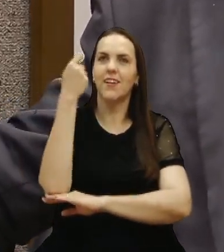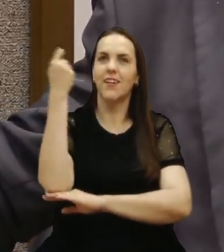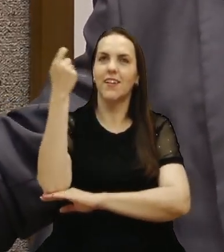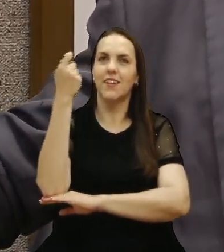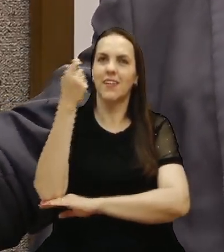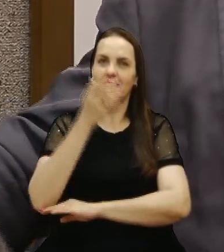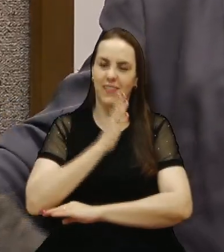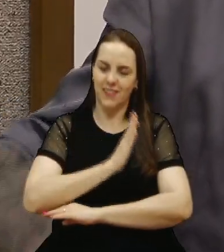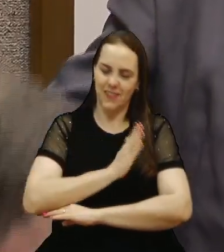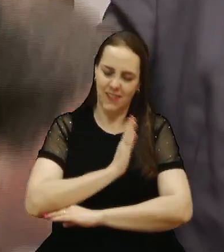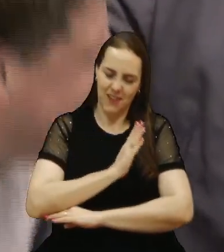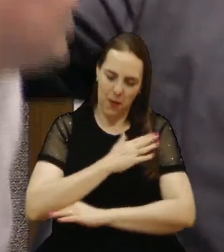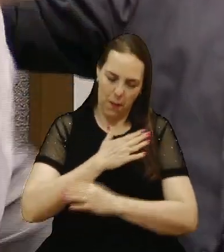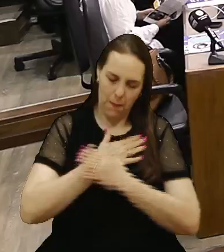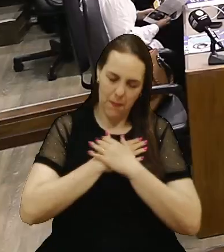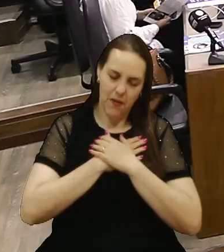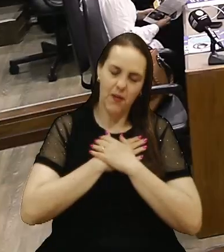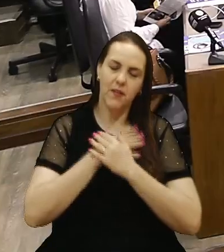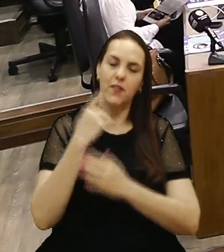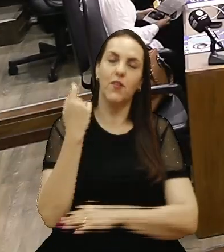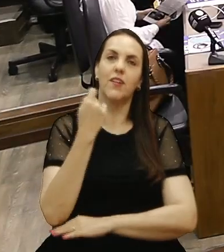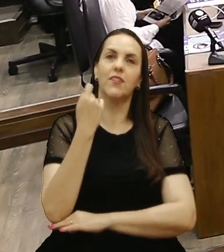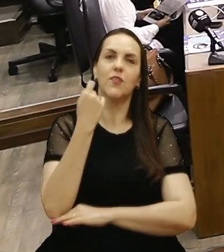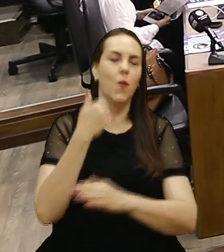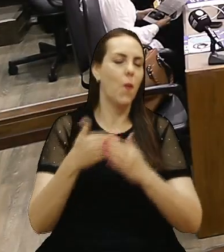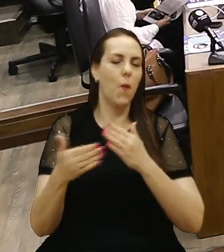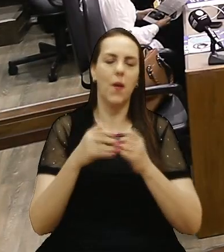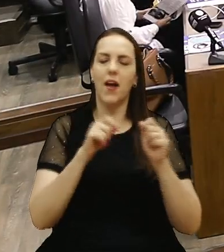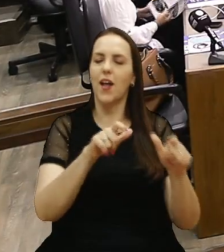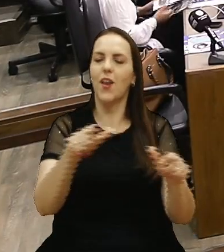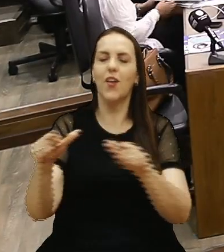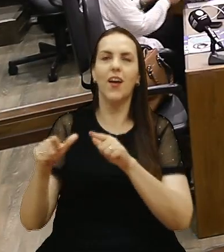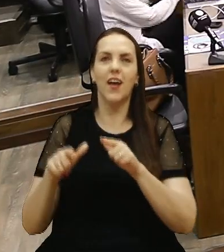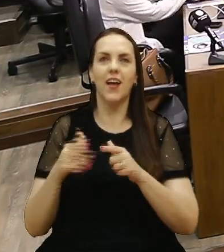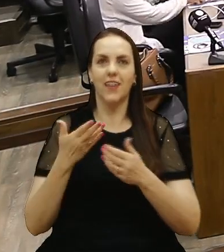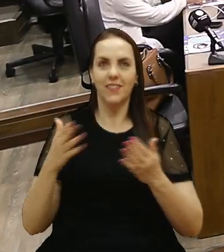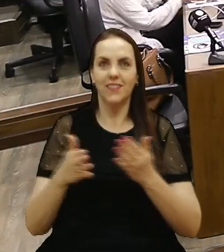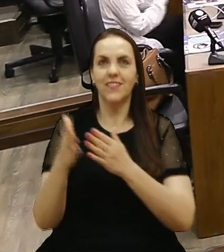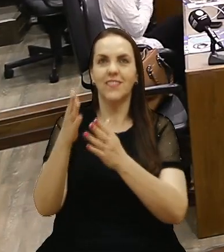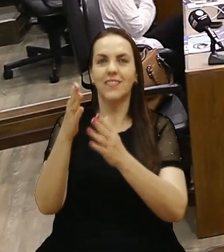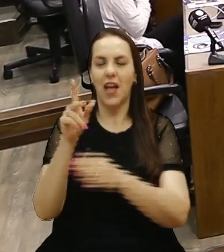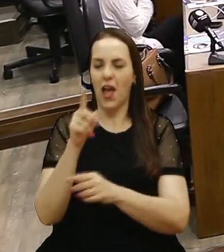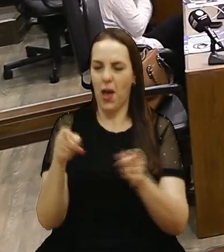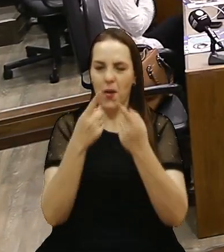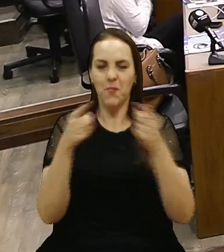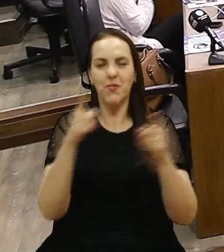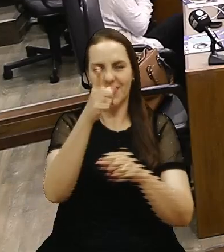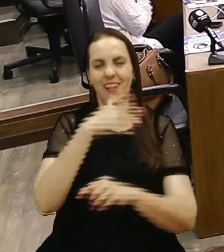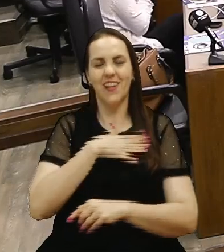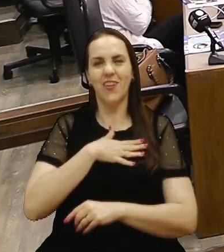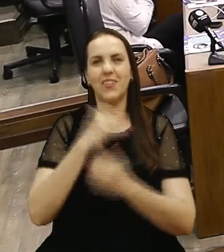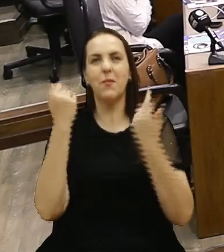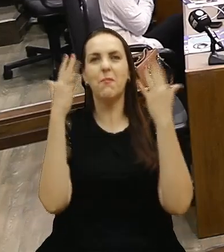na garupa, por qualquer lugar que eu ande. É a música que ele gosta. Parabéns, aniversário.